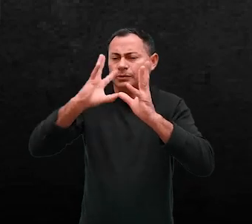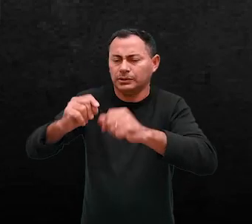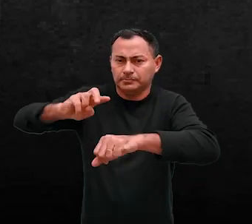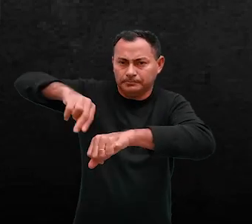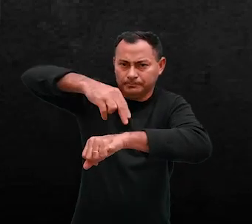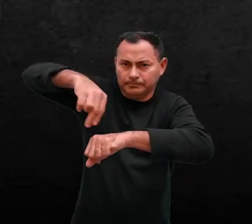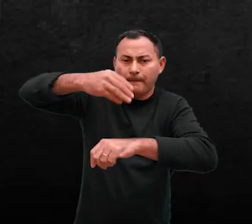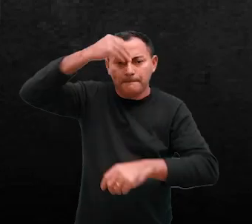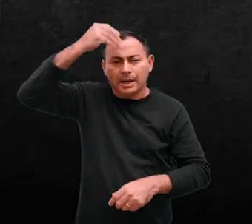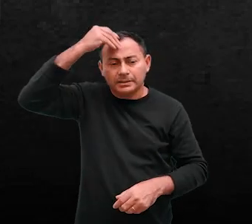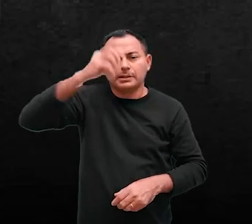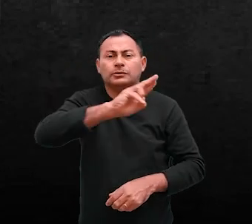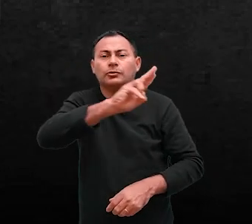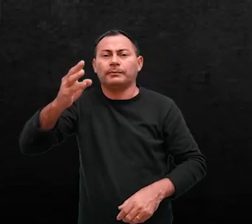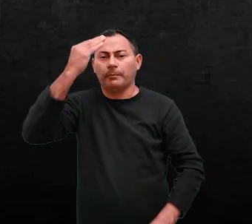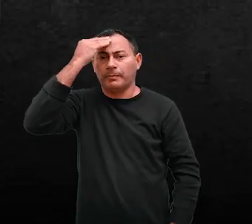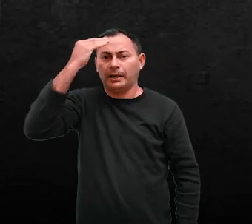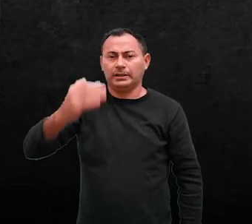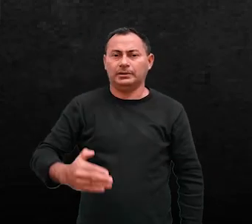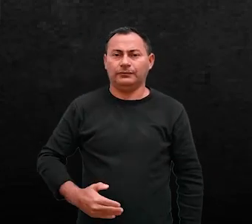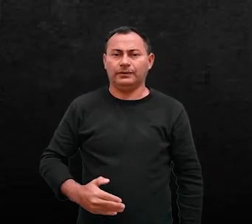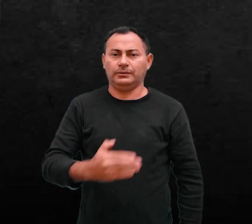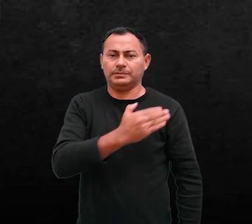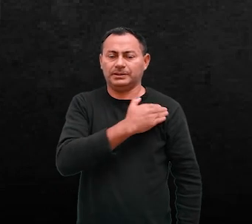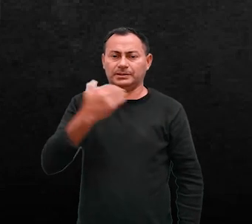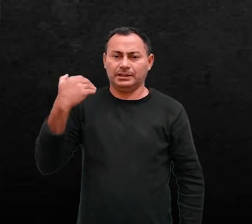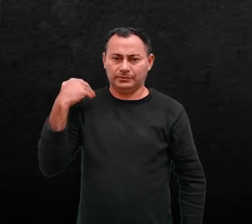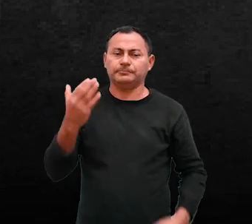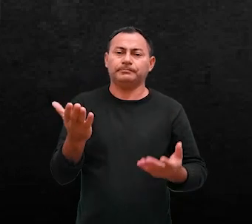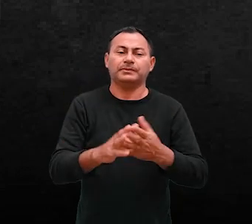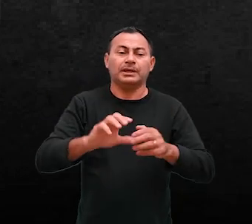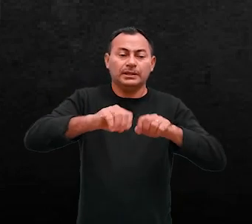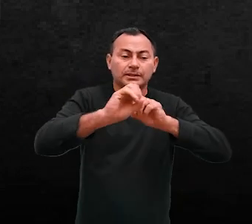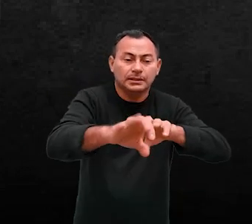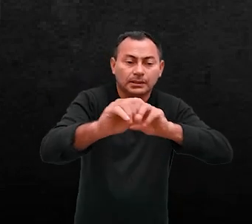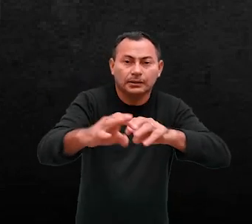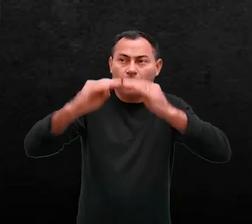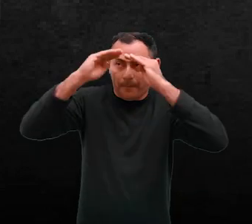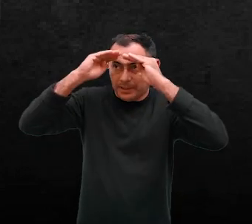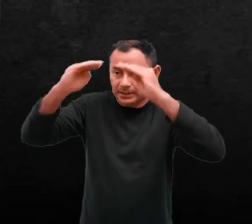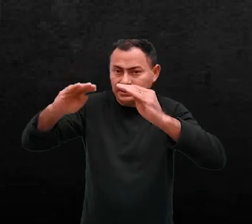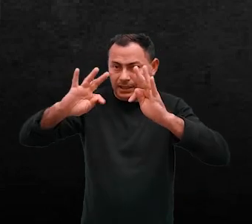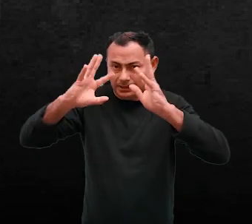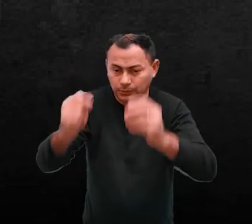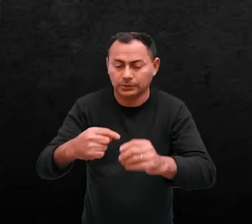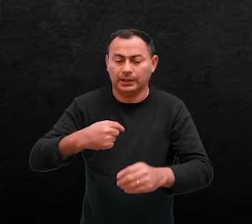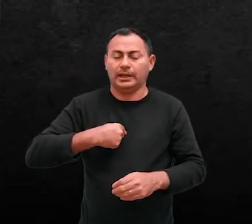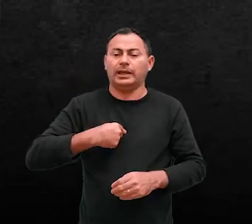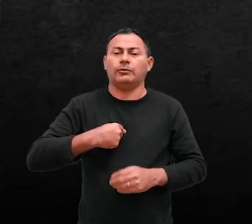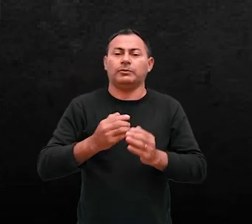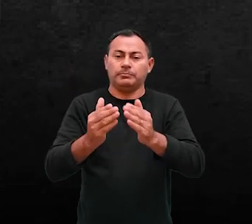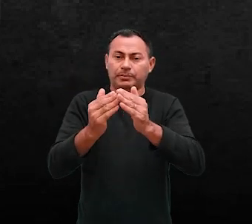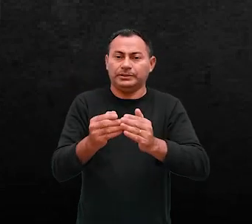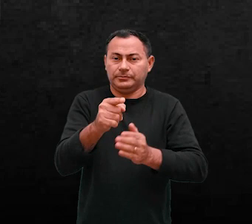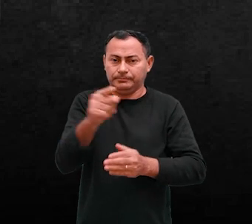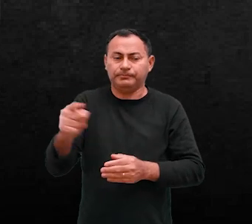as nações, batizando-os em nome do Pai, do Filho e do Espírito Santo, ensinando-os a obedecer a tudo que eu lhes